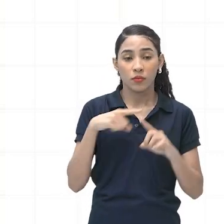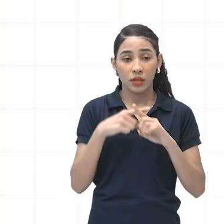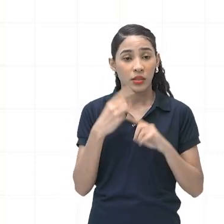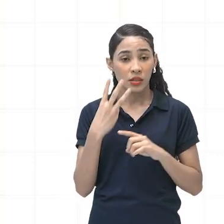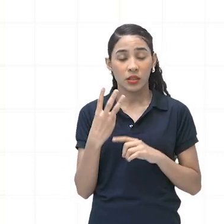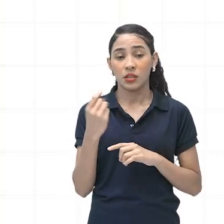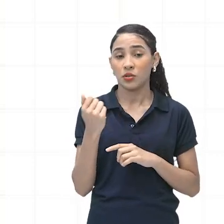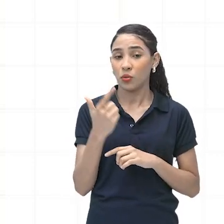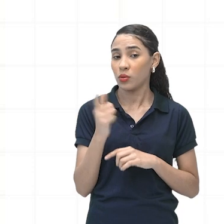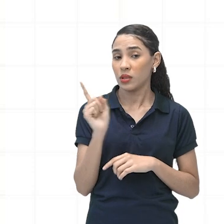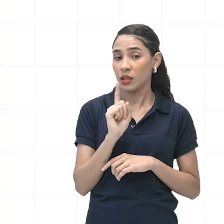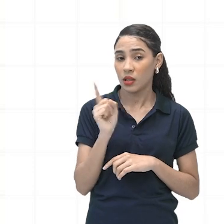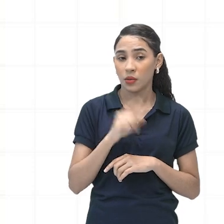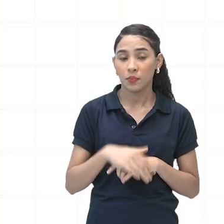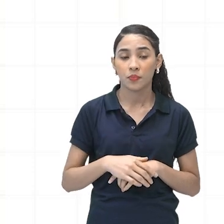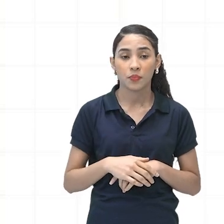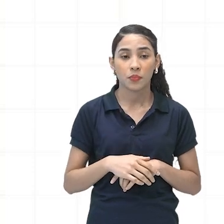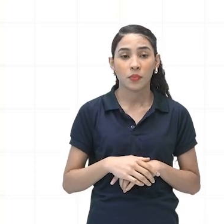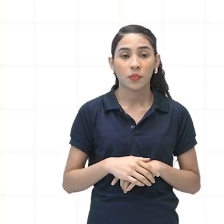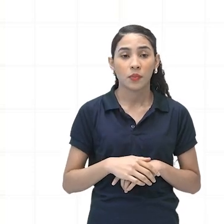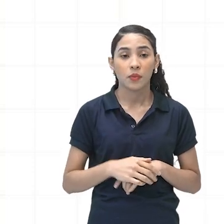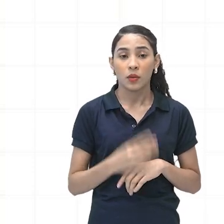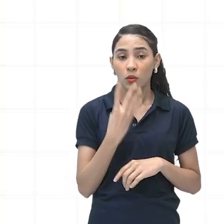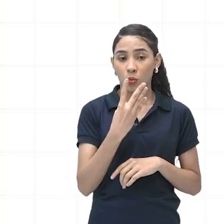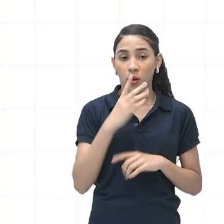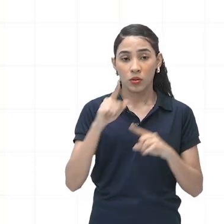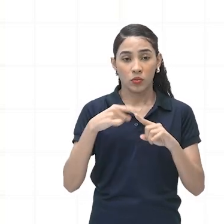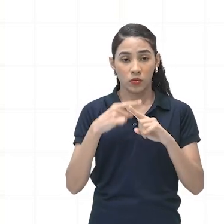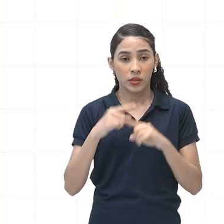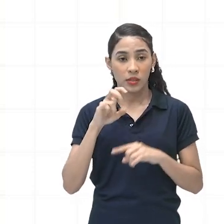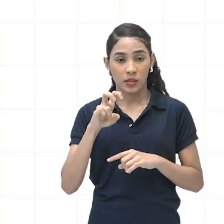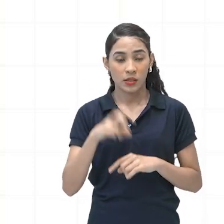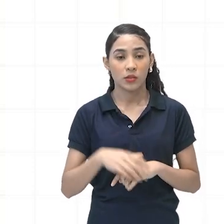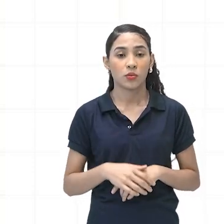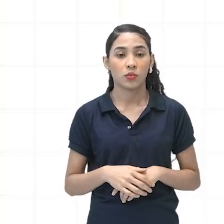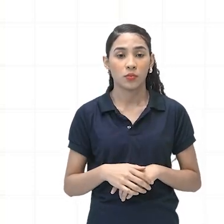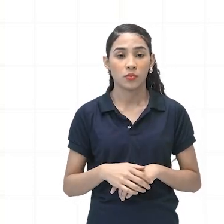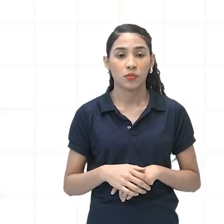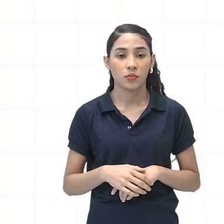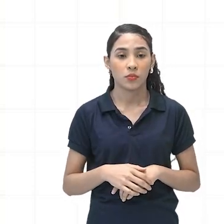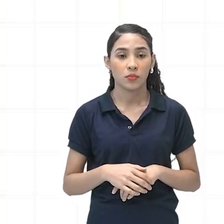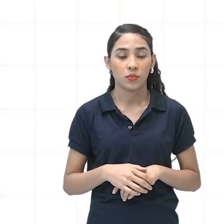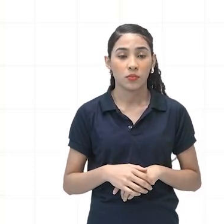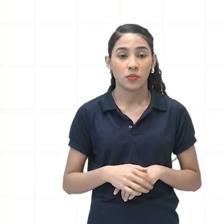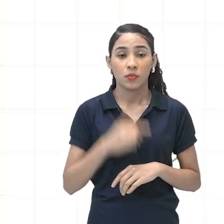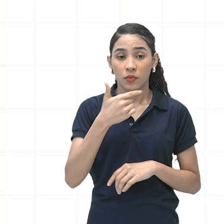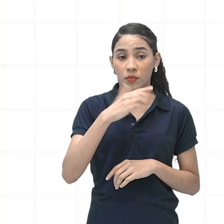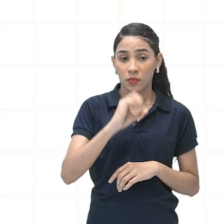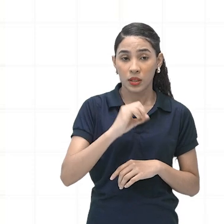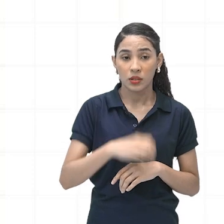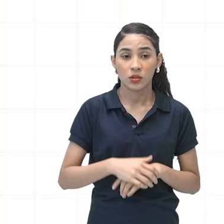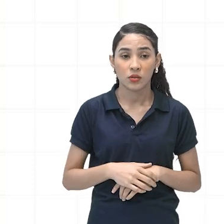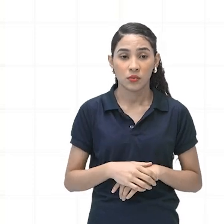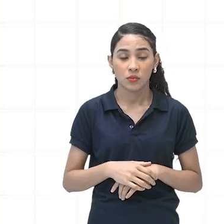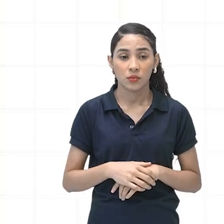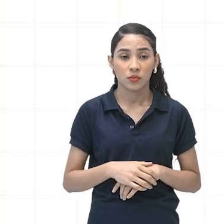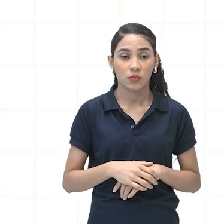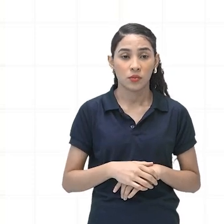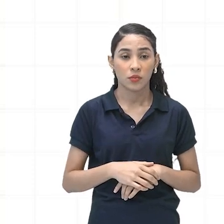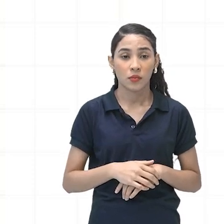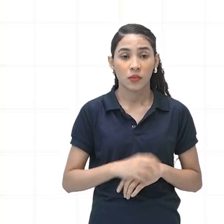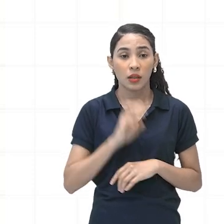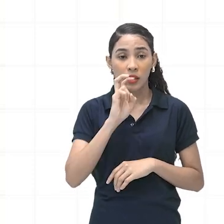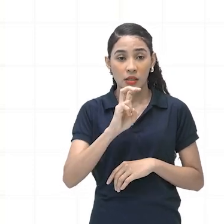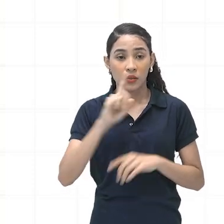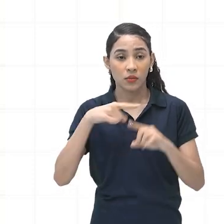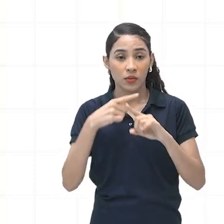12, mais 4 vezes 5 dá 20. E 5